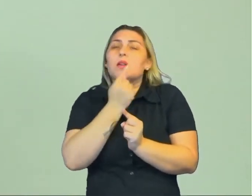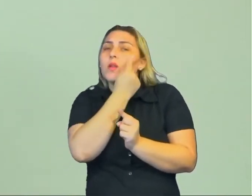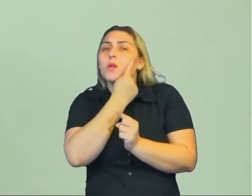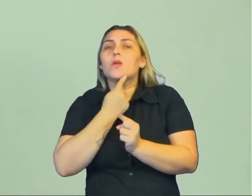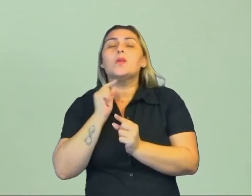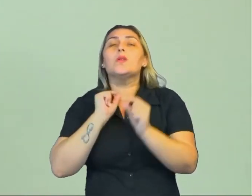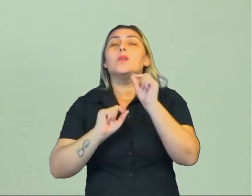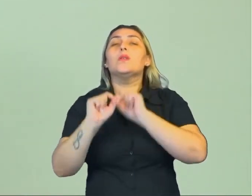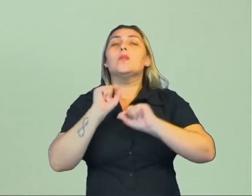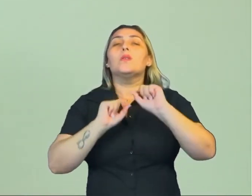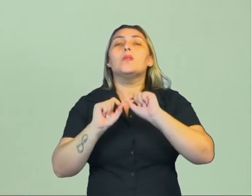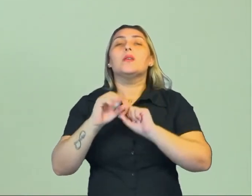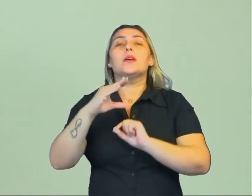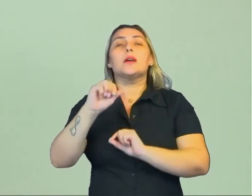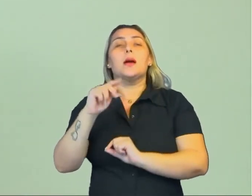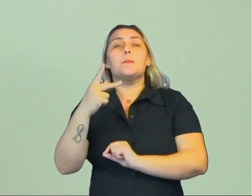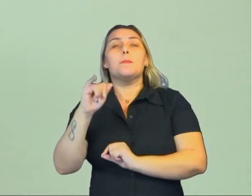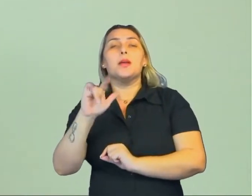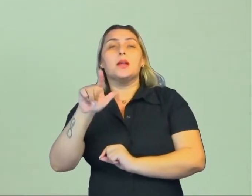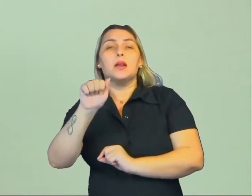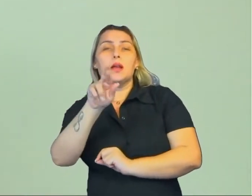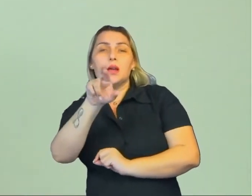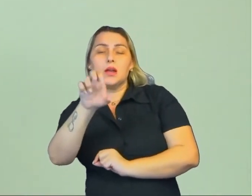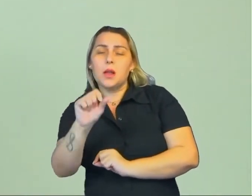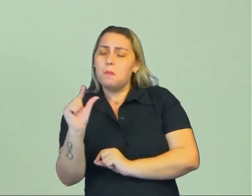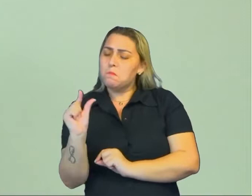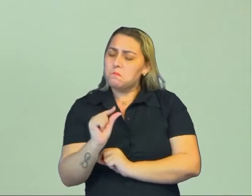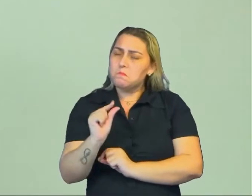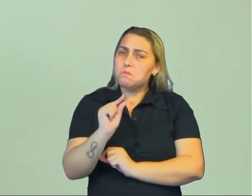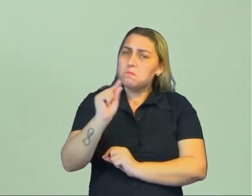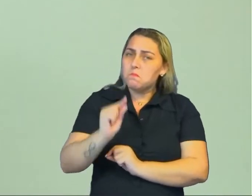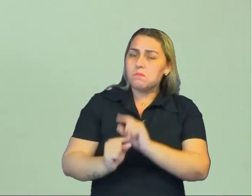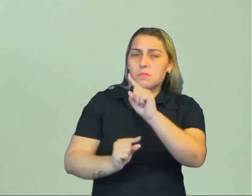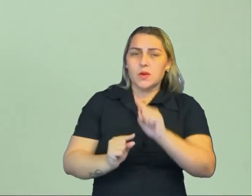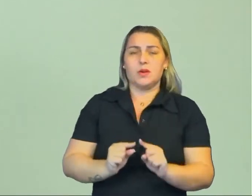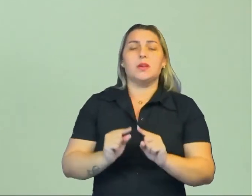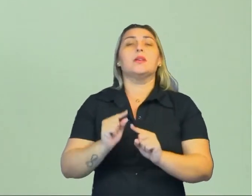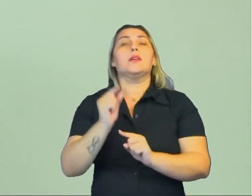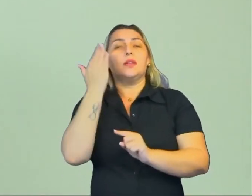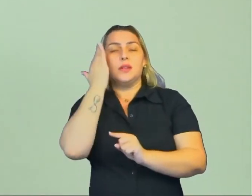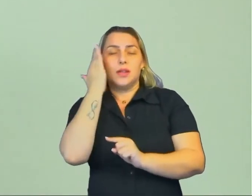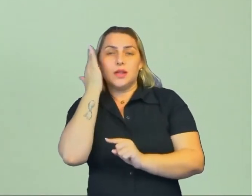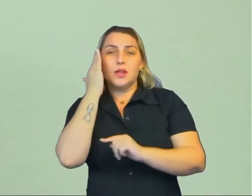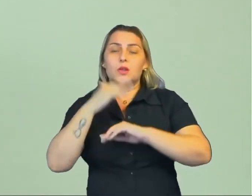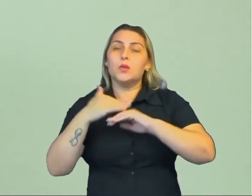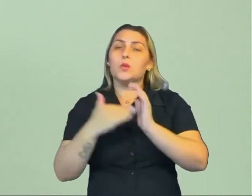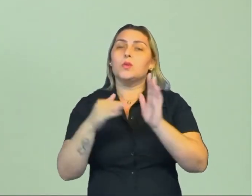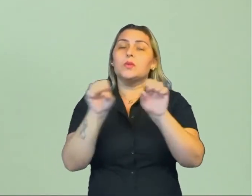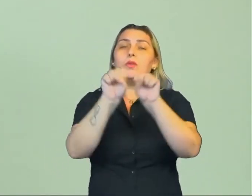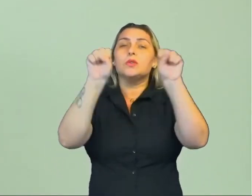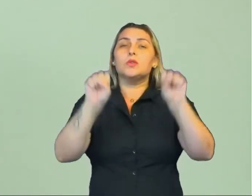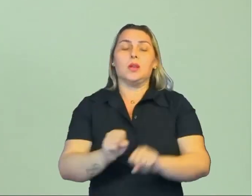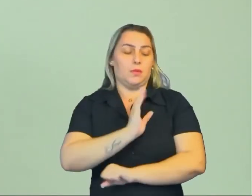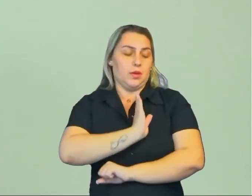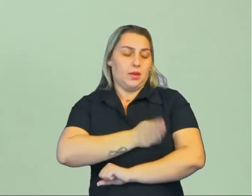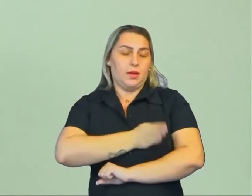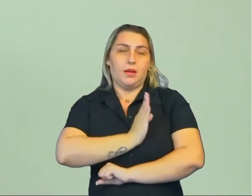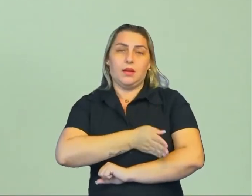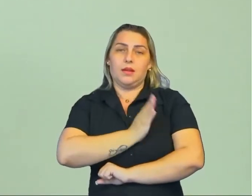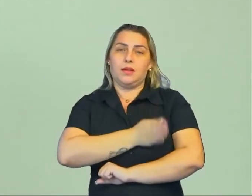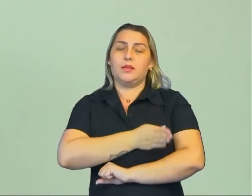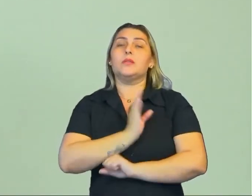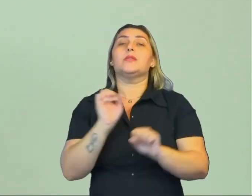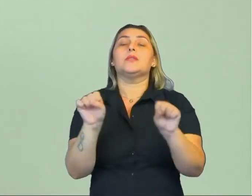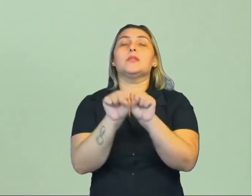Ali são os capilares. São minúsculos vasos que compreendem todo um sistema cardiovascular.